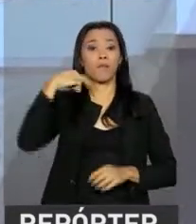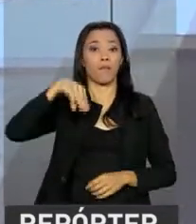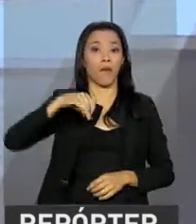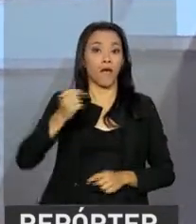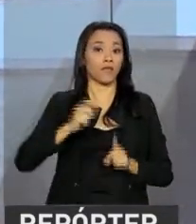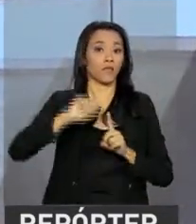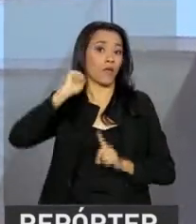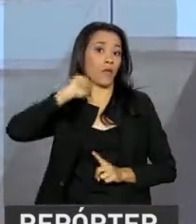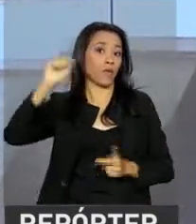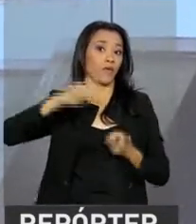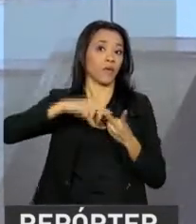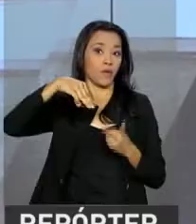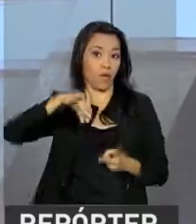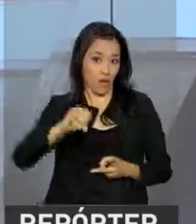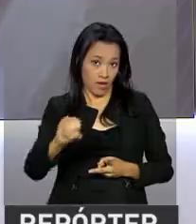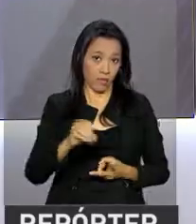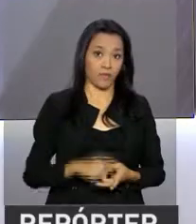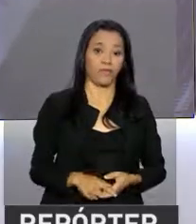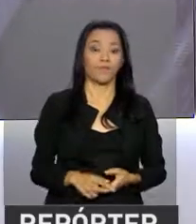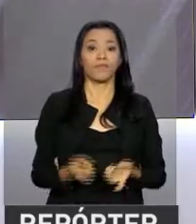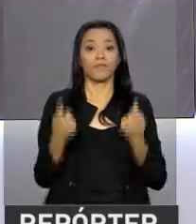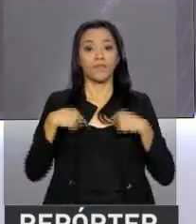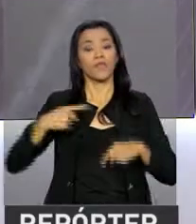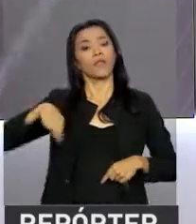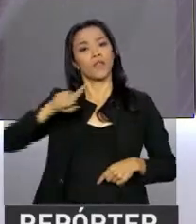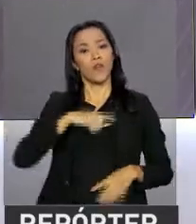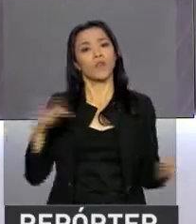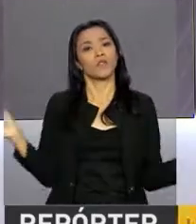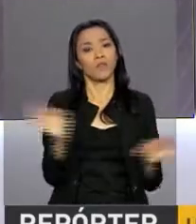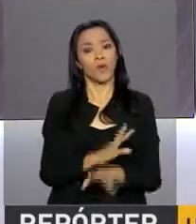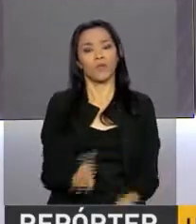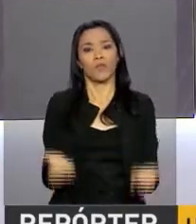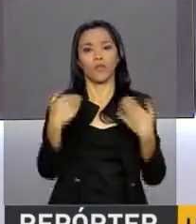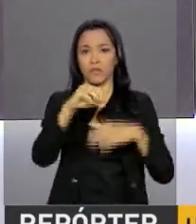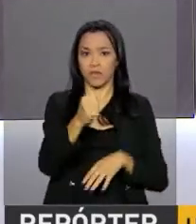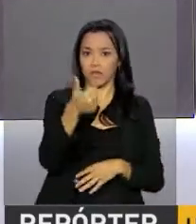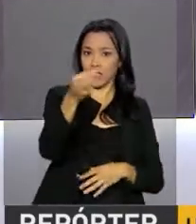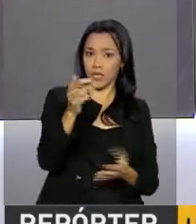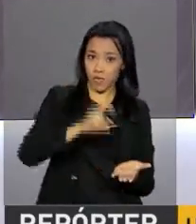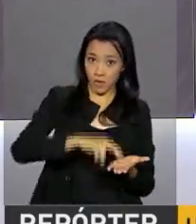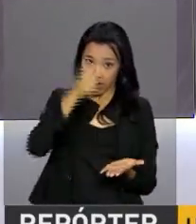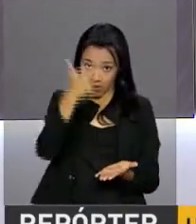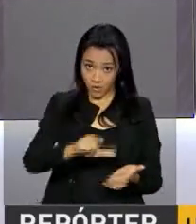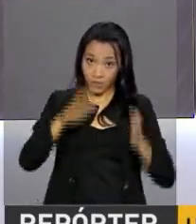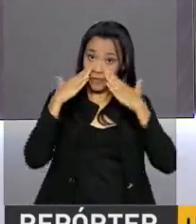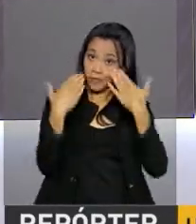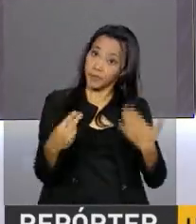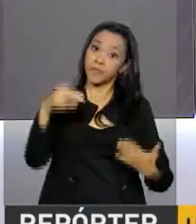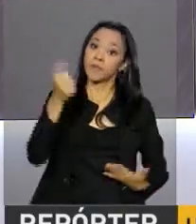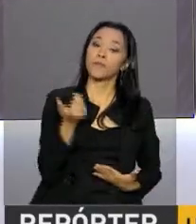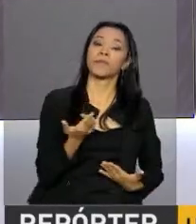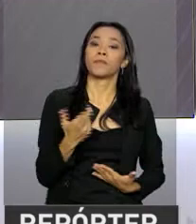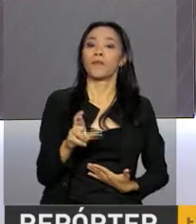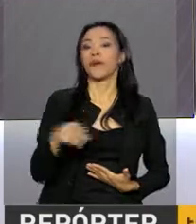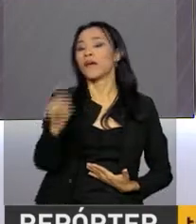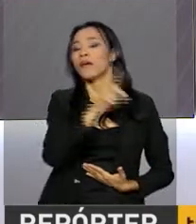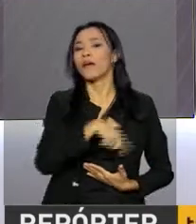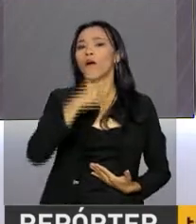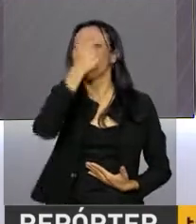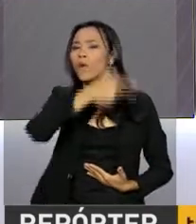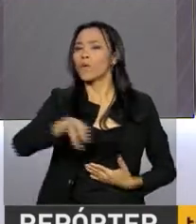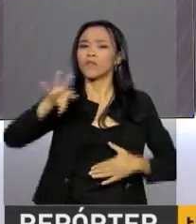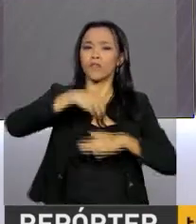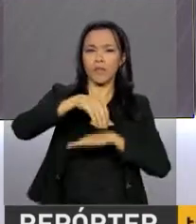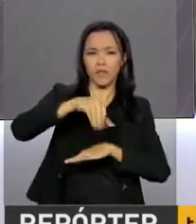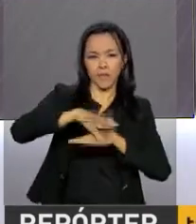março abril e maio nós ficamos por aqui voltamos às 10 da manhã na próxima edição do repórter nbr outras